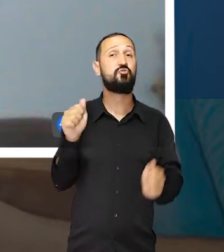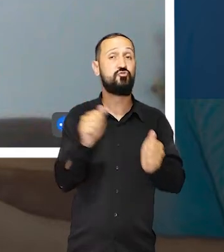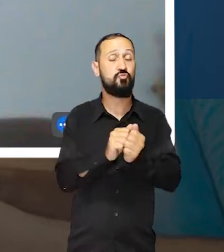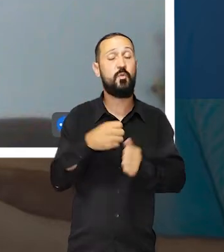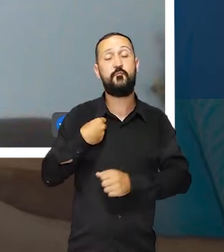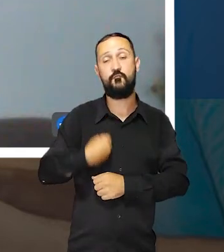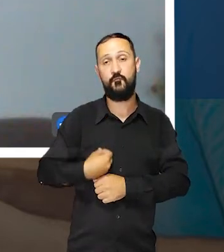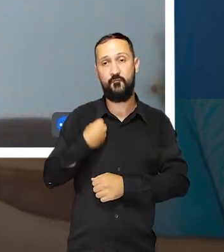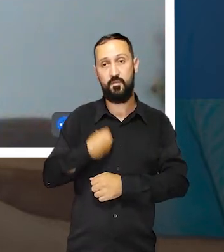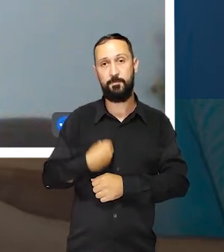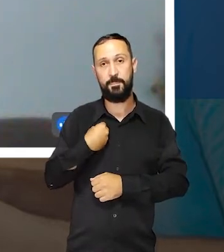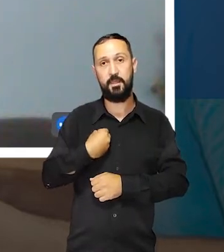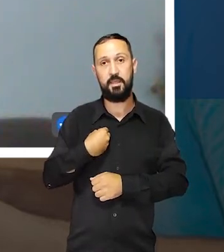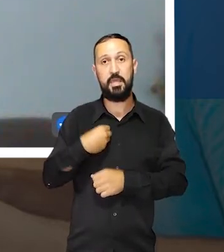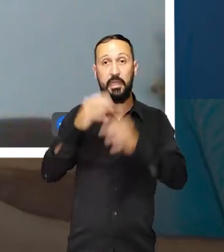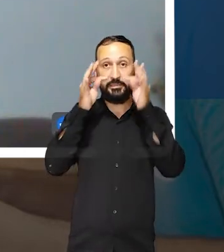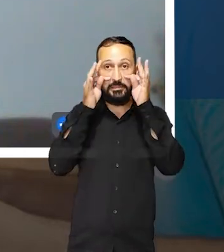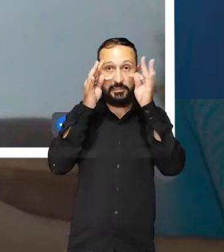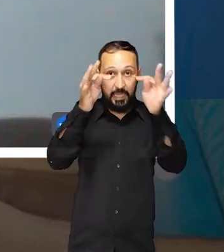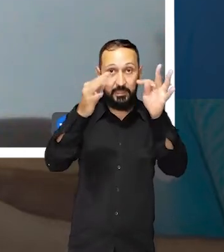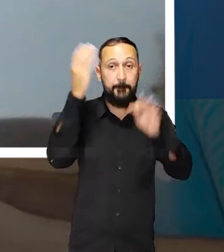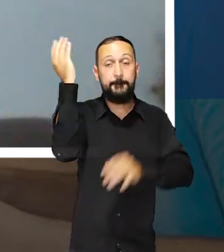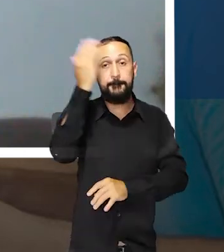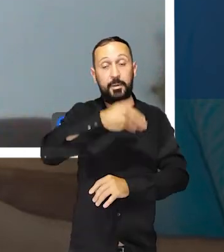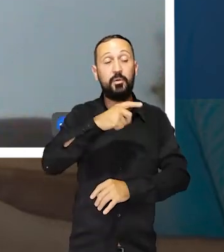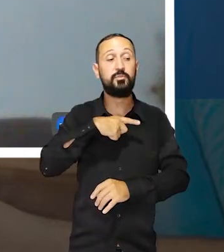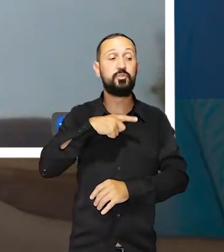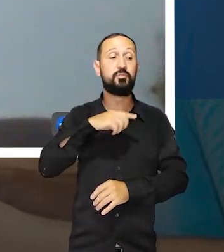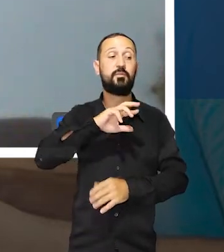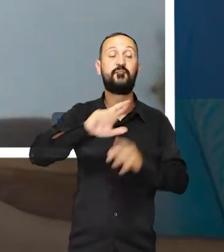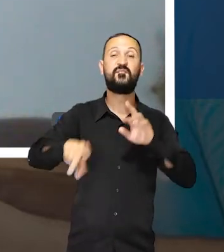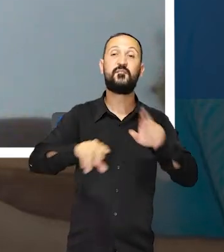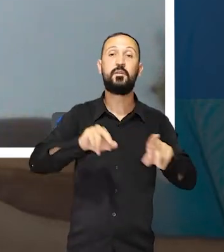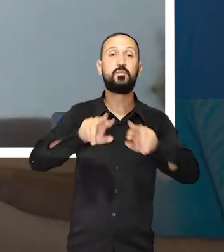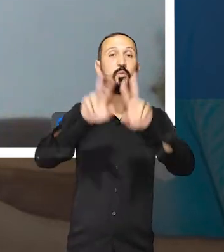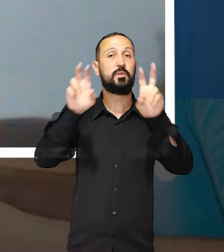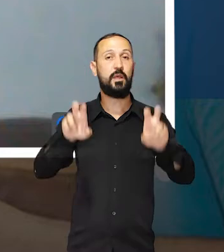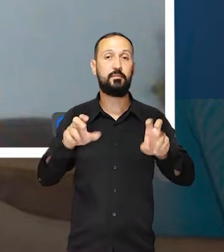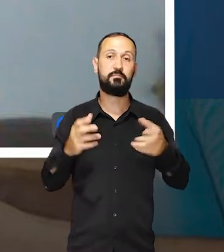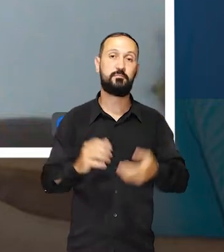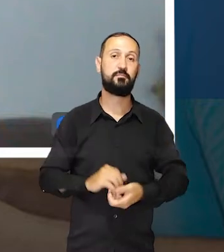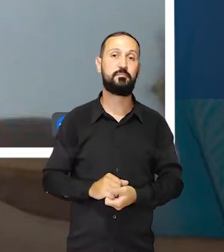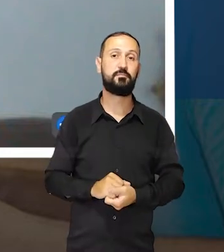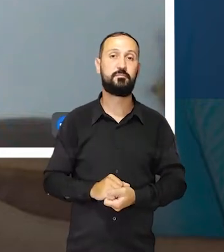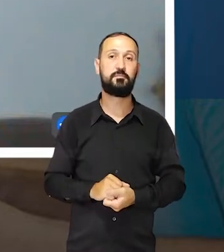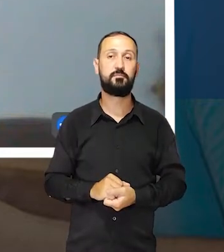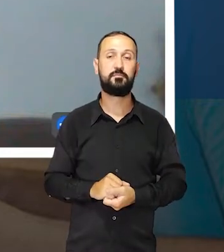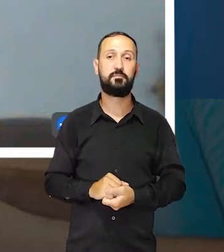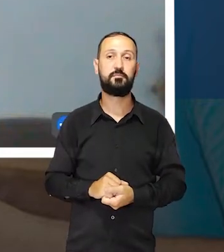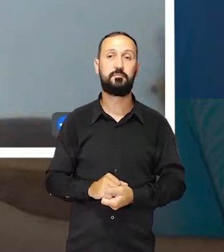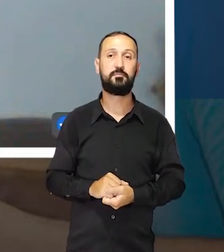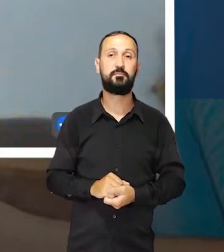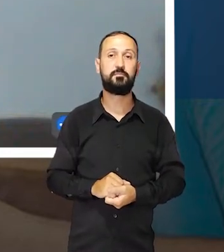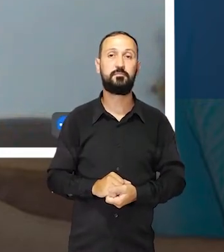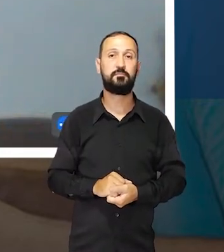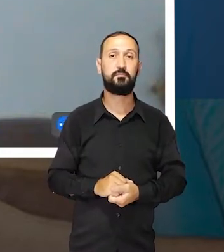ele está vivendo e é testemunha de um determinado tempo, de